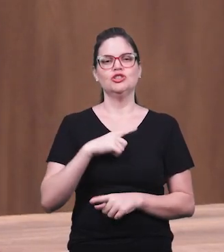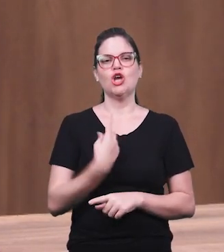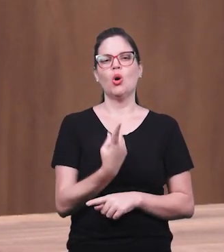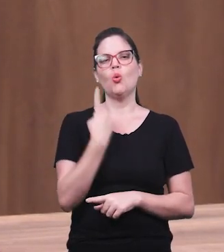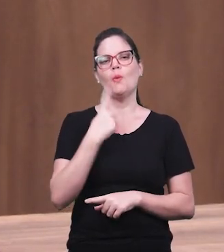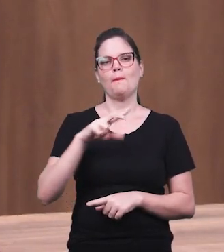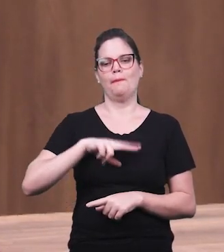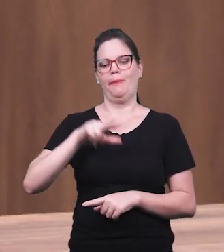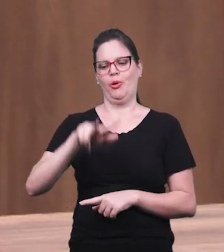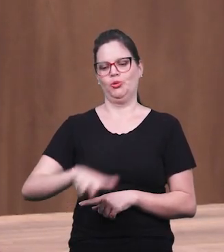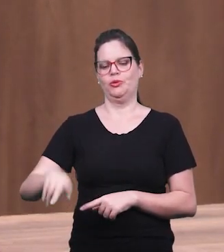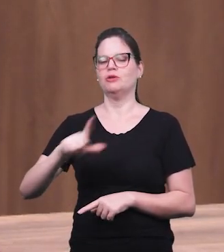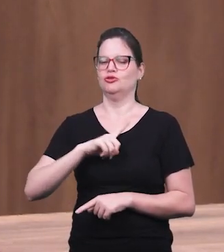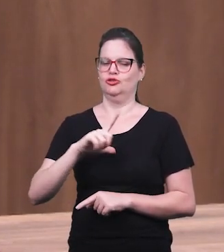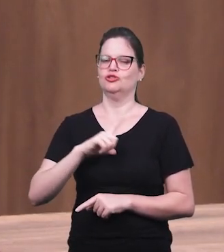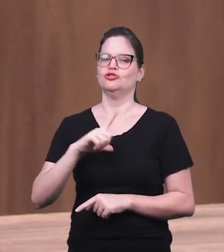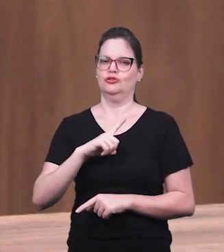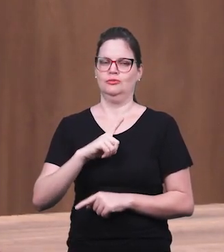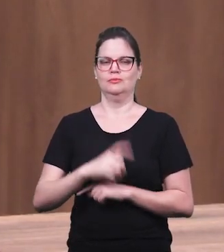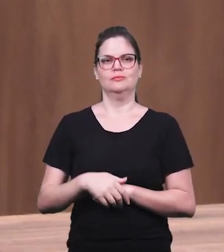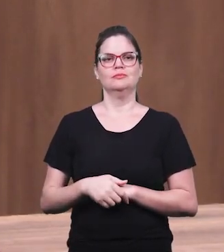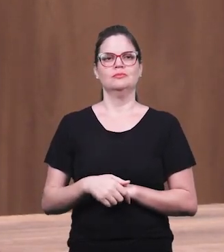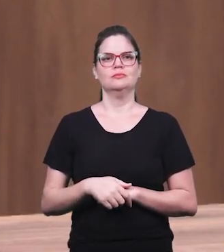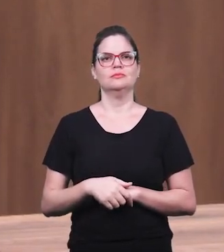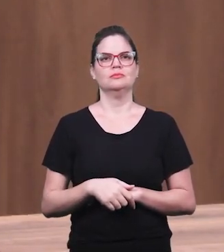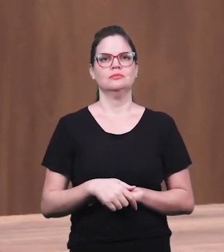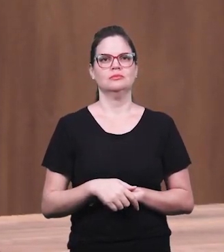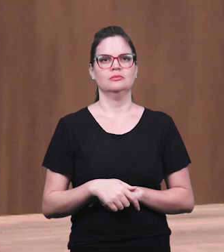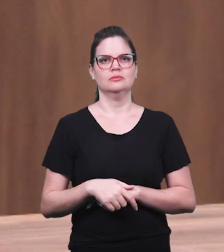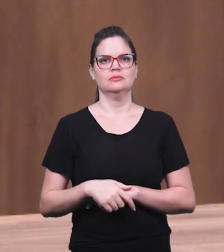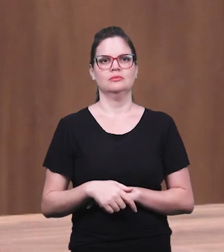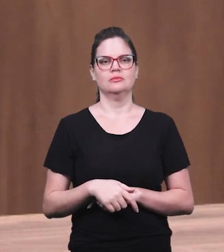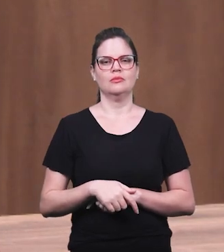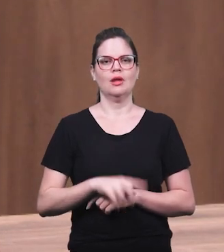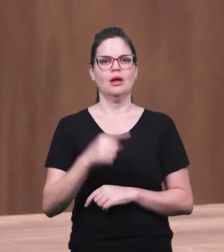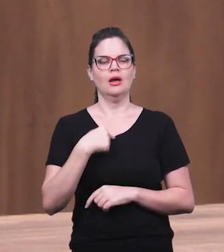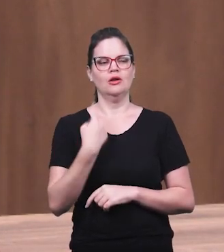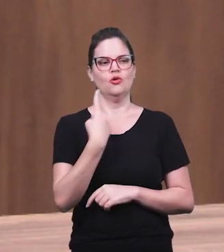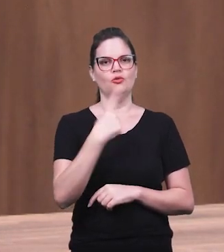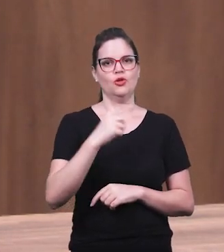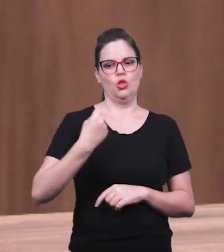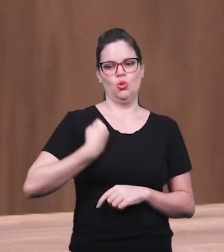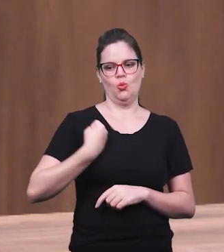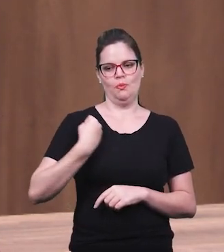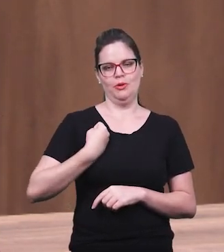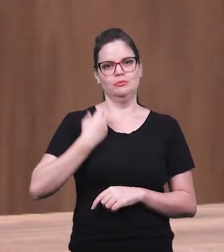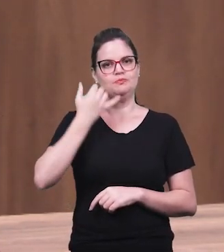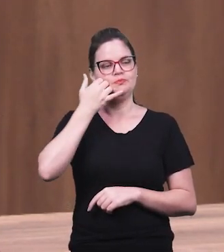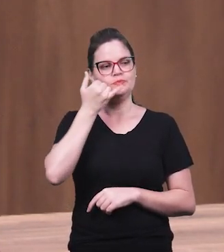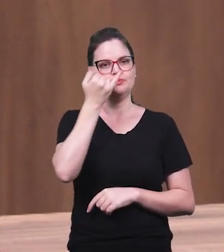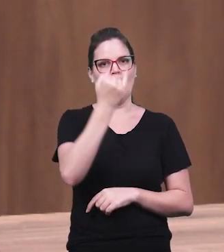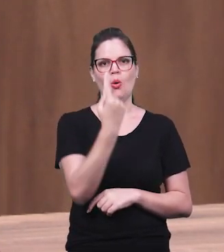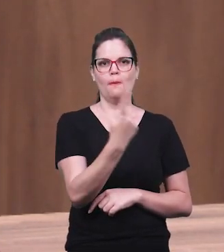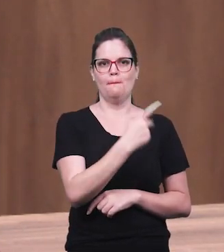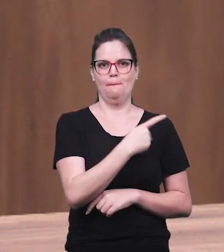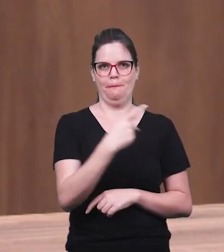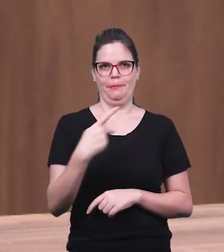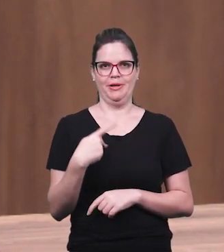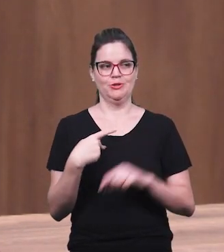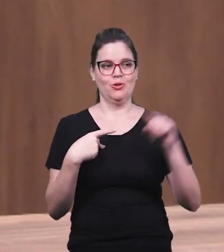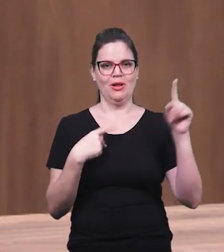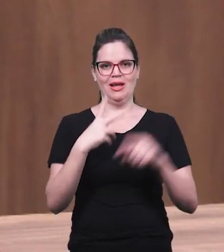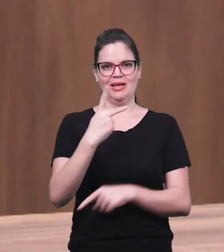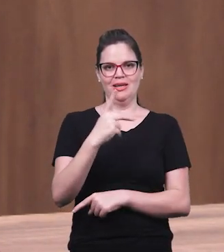Portugal, né? E na época, então, eu fui com o número de telefone, né, de um pastor no